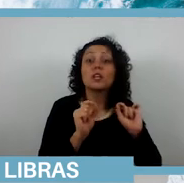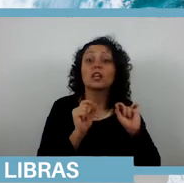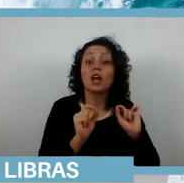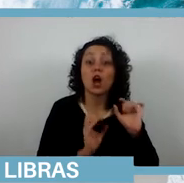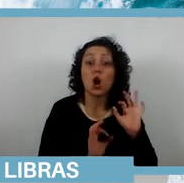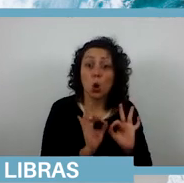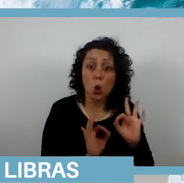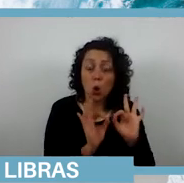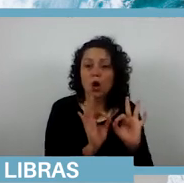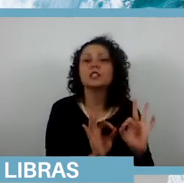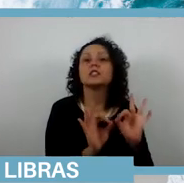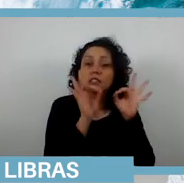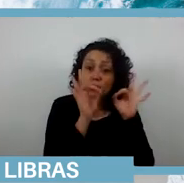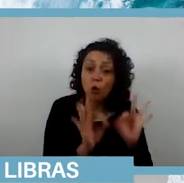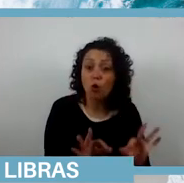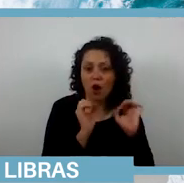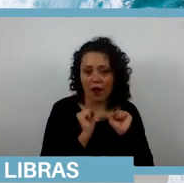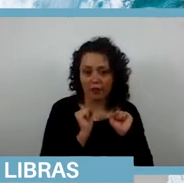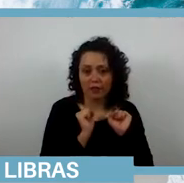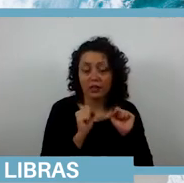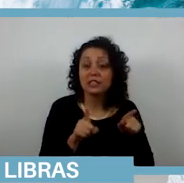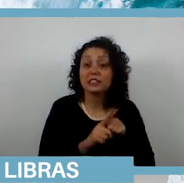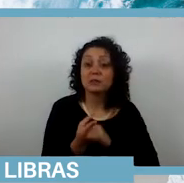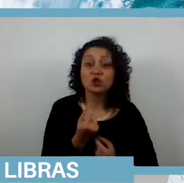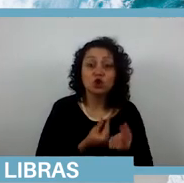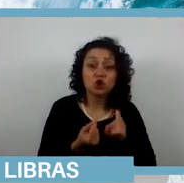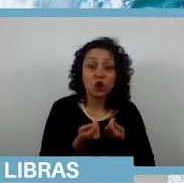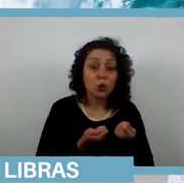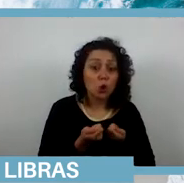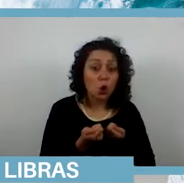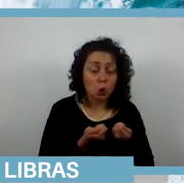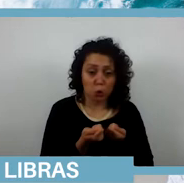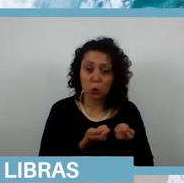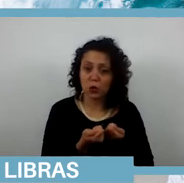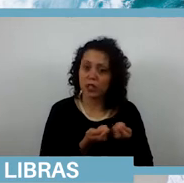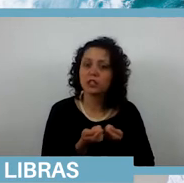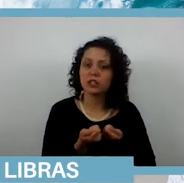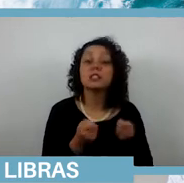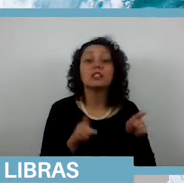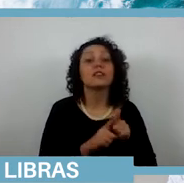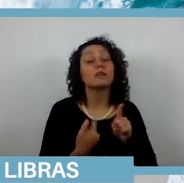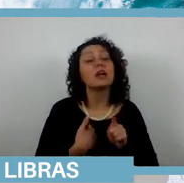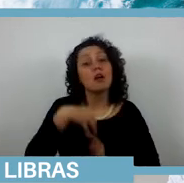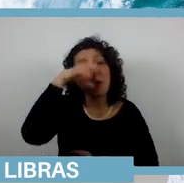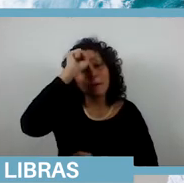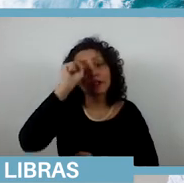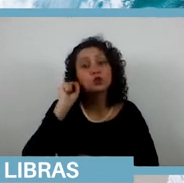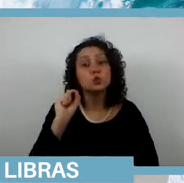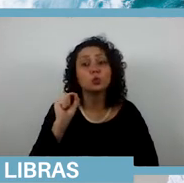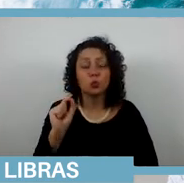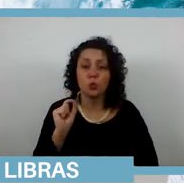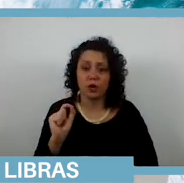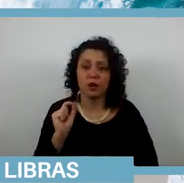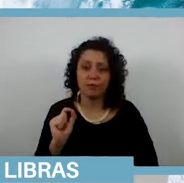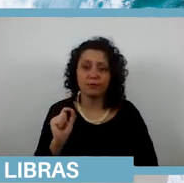no planejamento principalmente controle das Finanças e não só controle uma coisa que eu aprendi também aí no meio